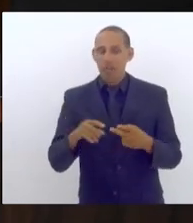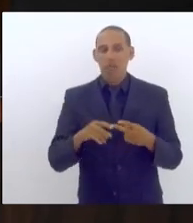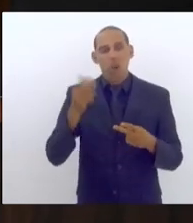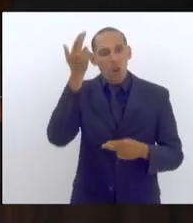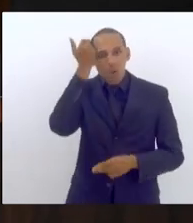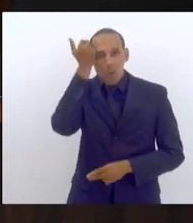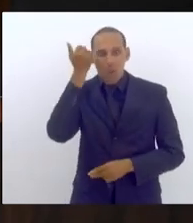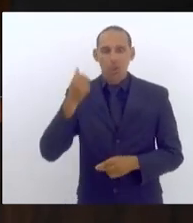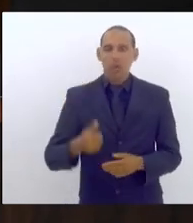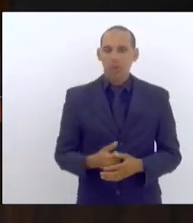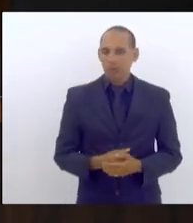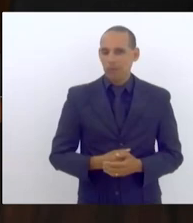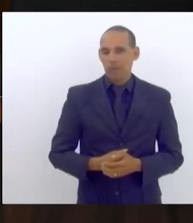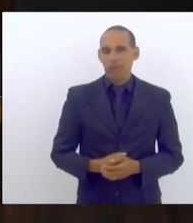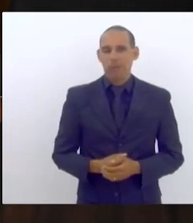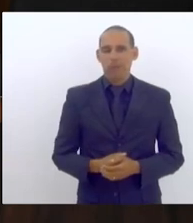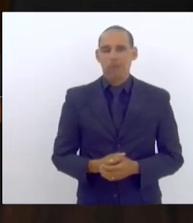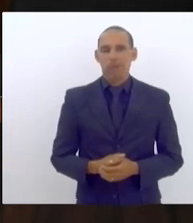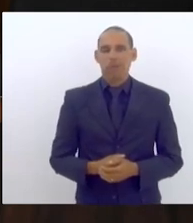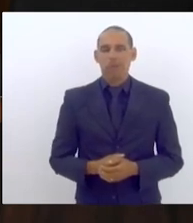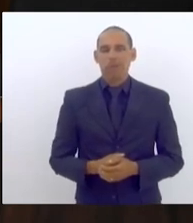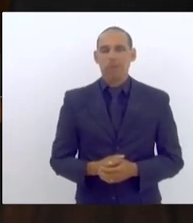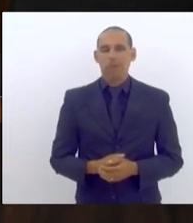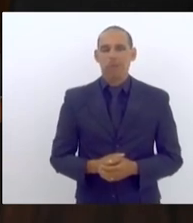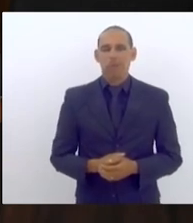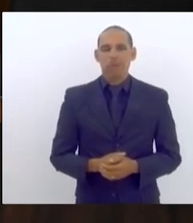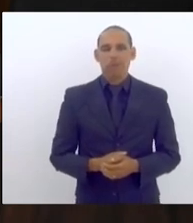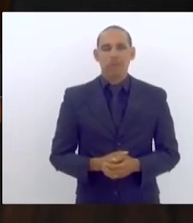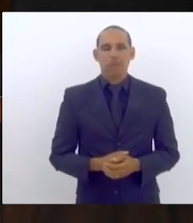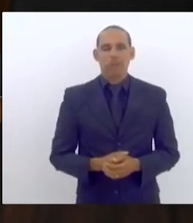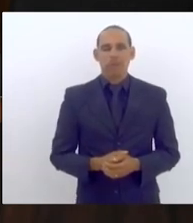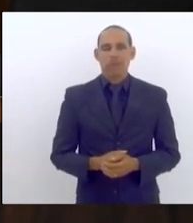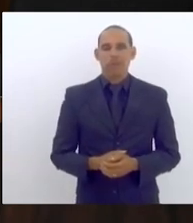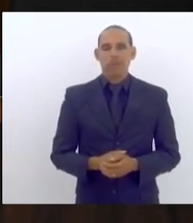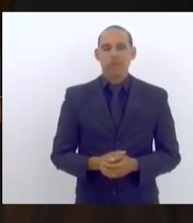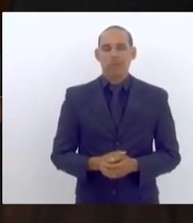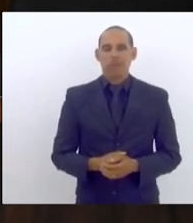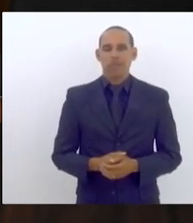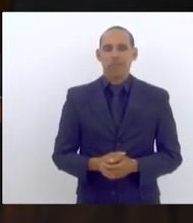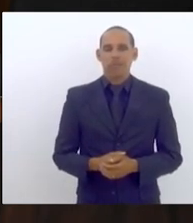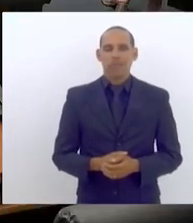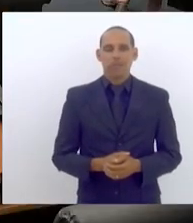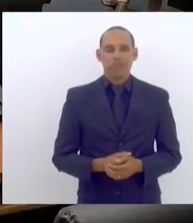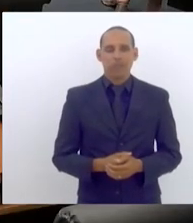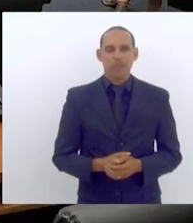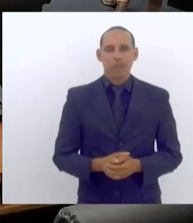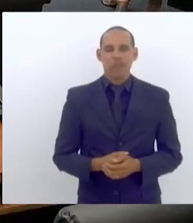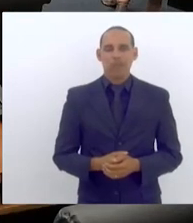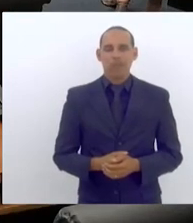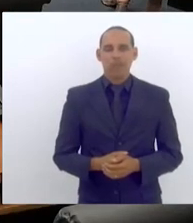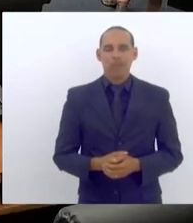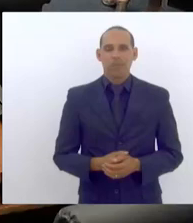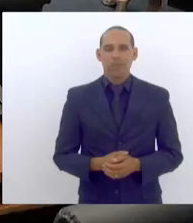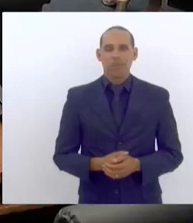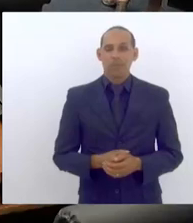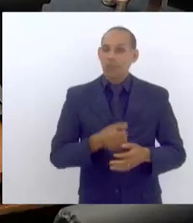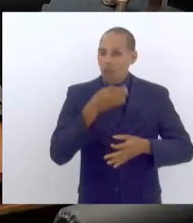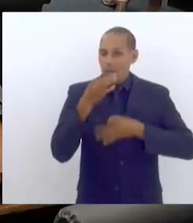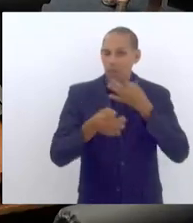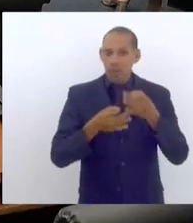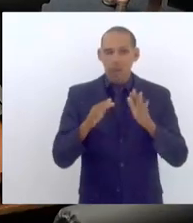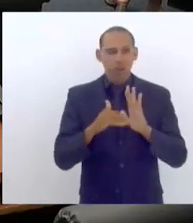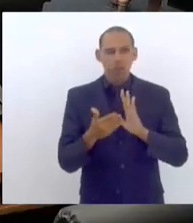Coelho. O parecer das emendas de plenário estão todos contrários. Fica prejudicada a emenda. Os pareceres, todos